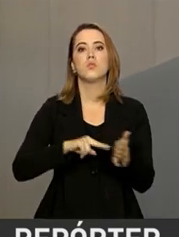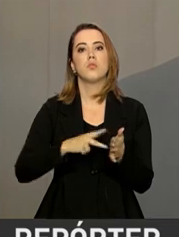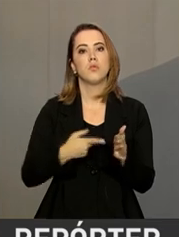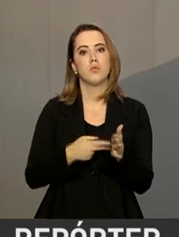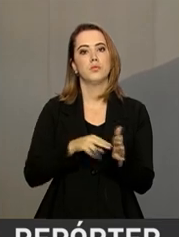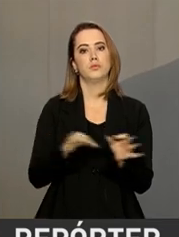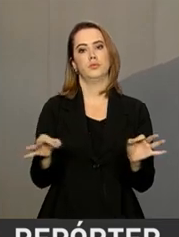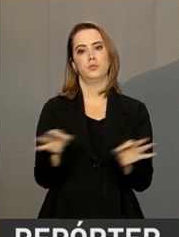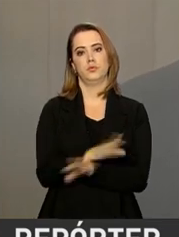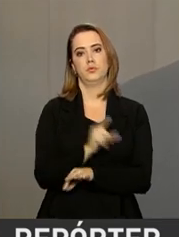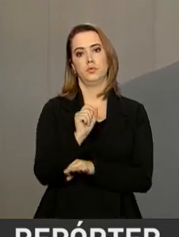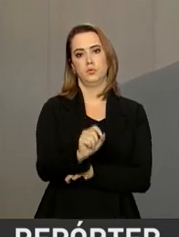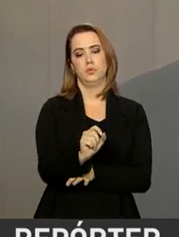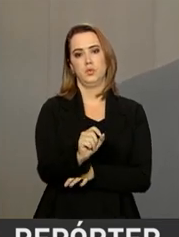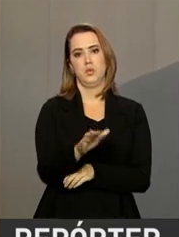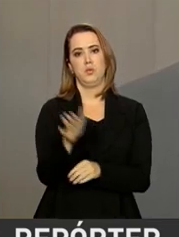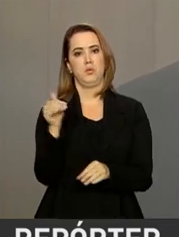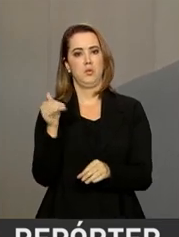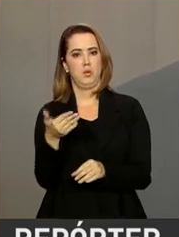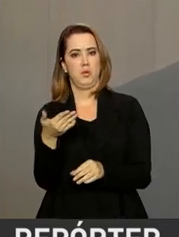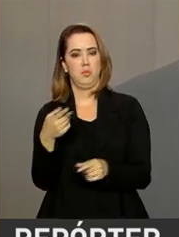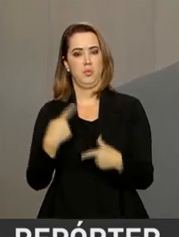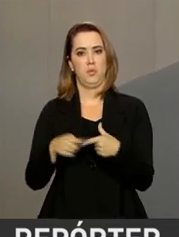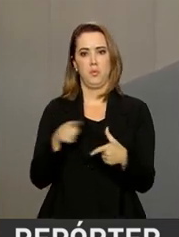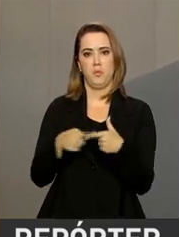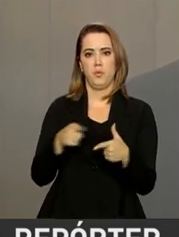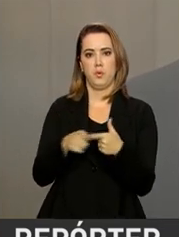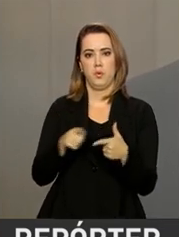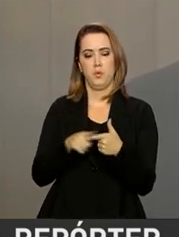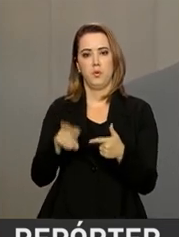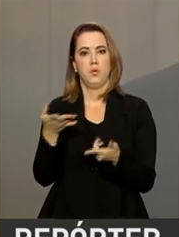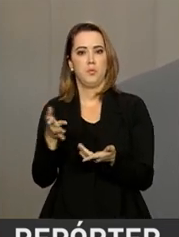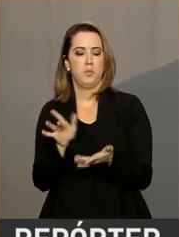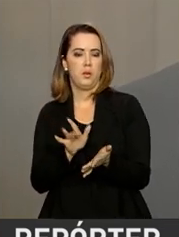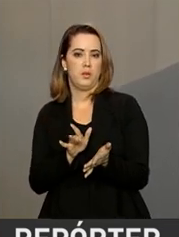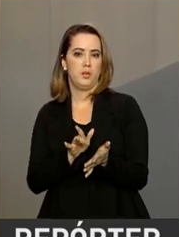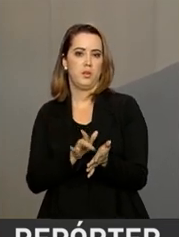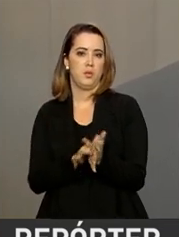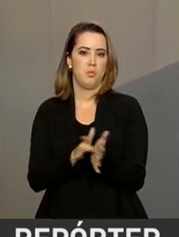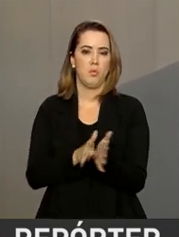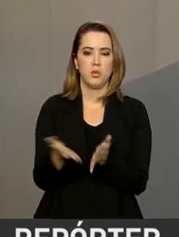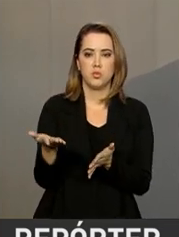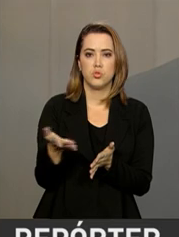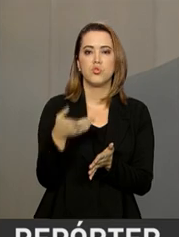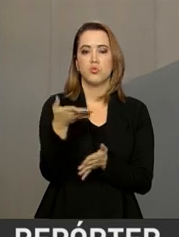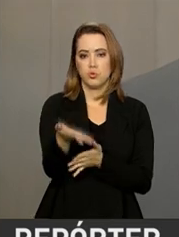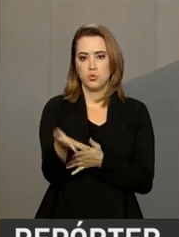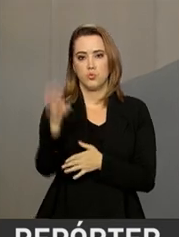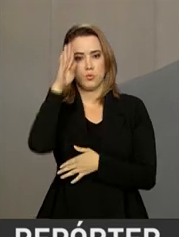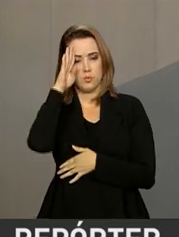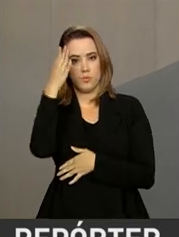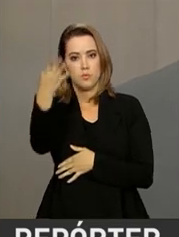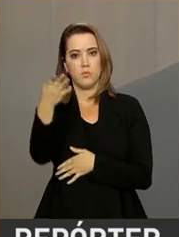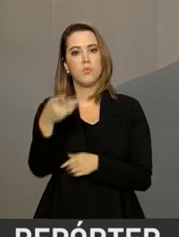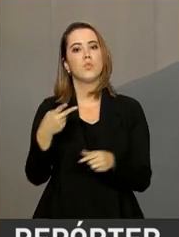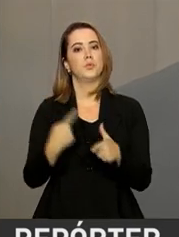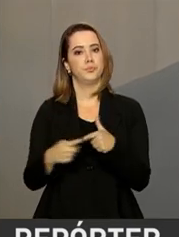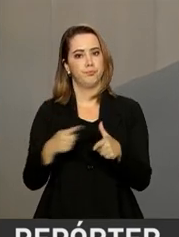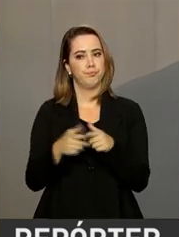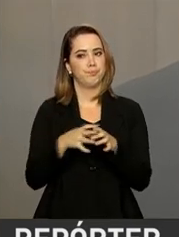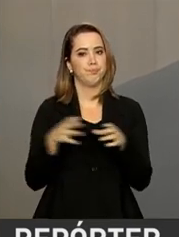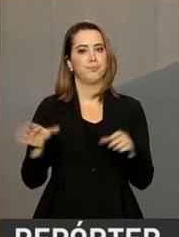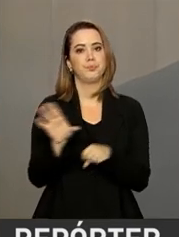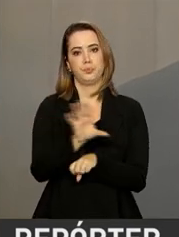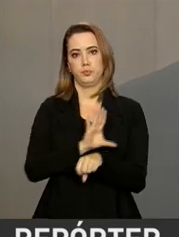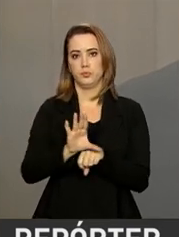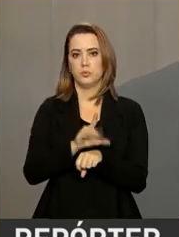dar fim a um voto de desconfiança nas Forças Armadas e um sério risco para a democracia brasileira